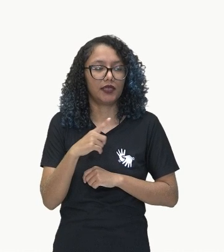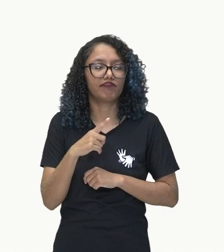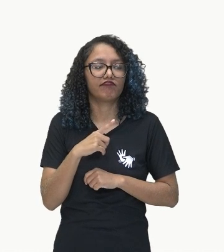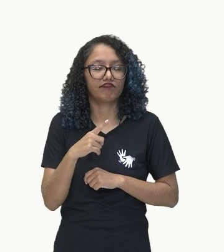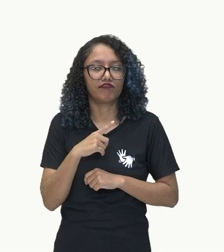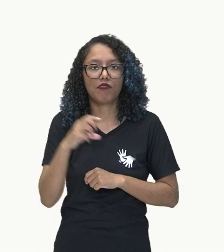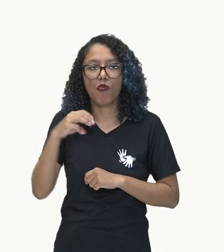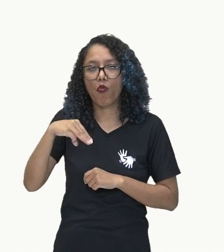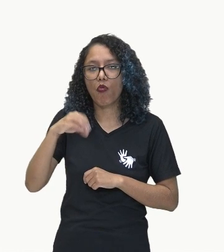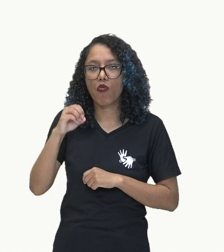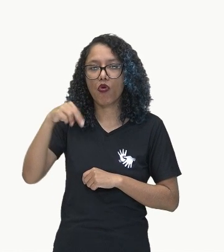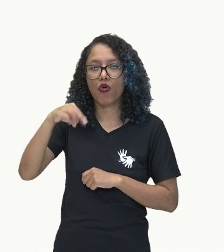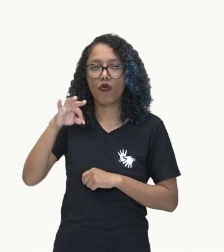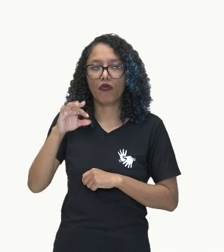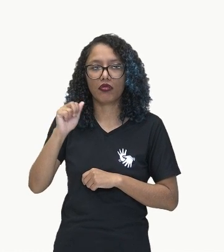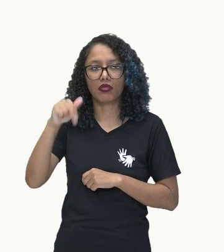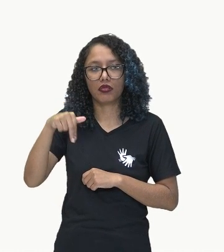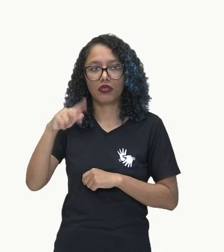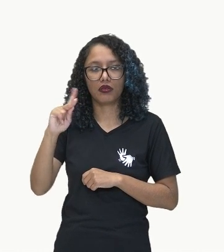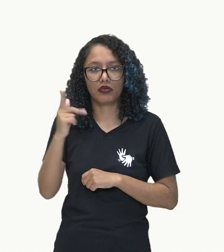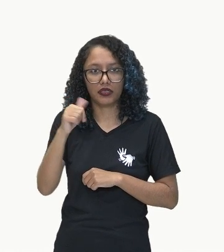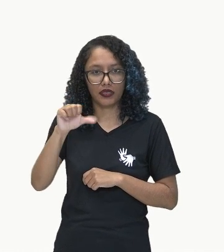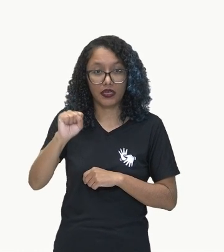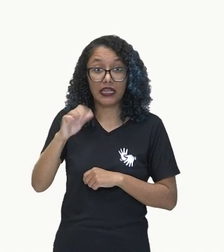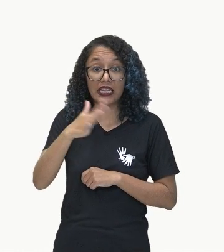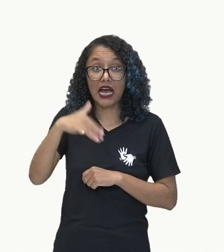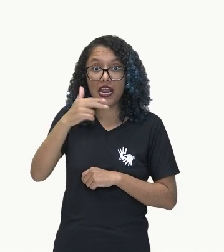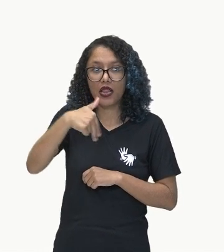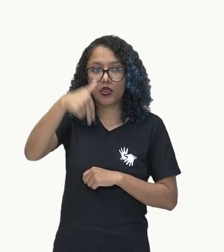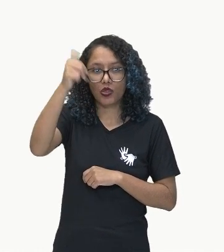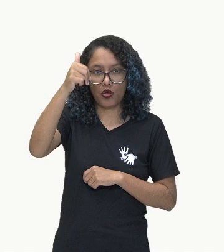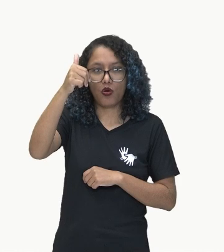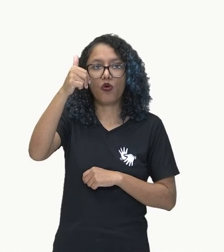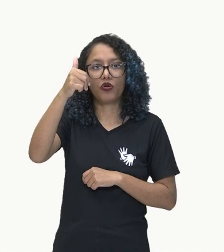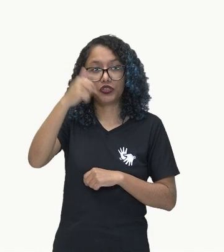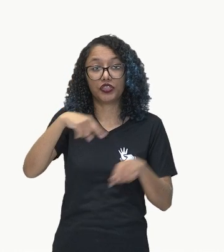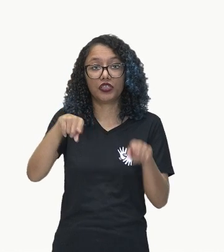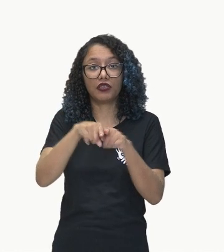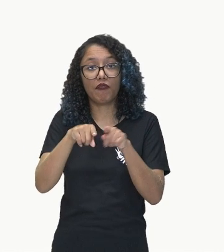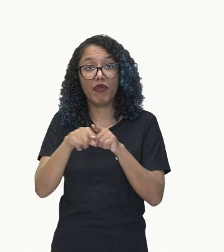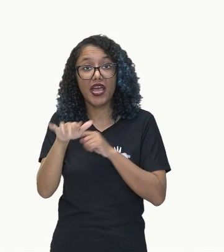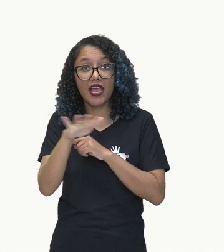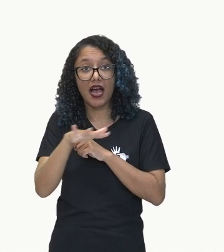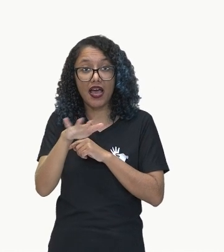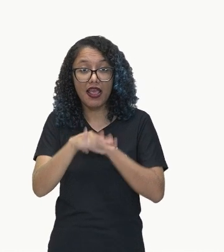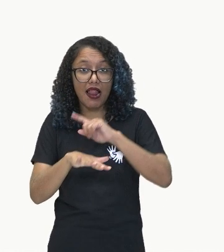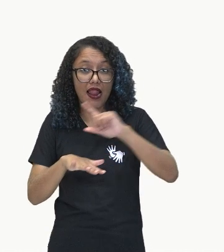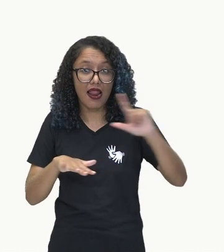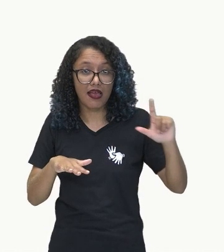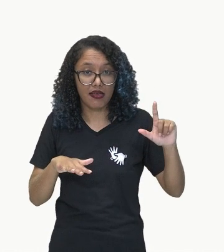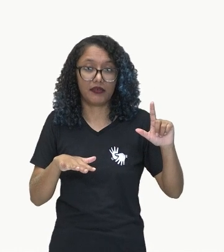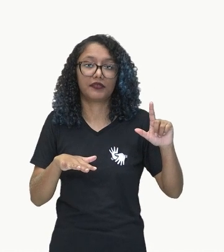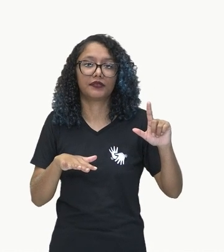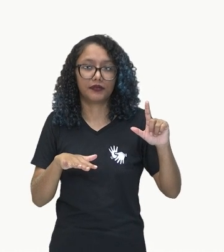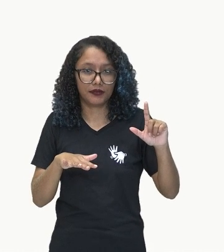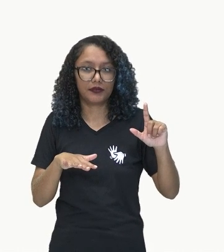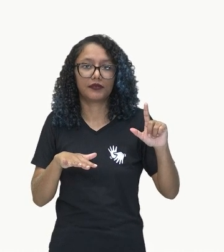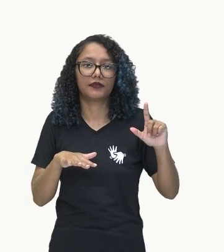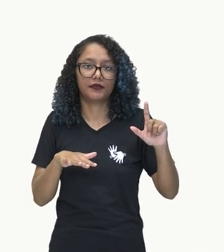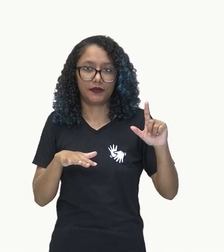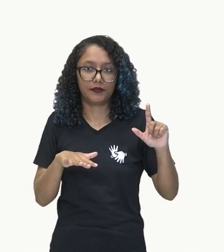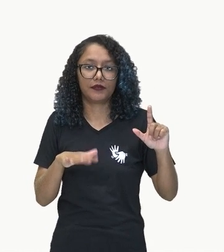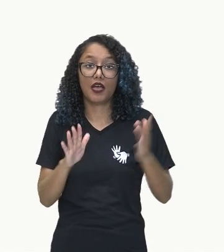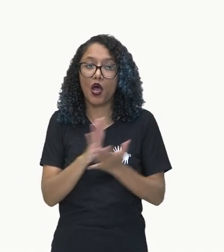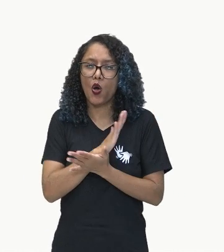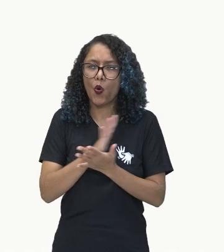montanhas na parte do extremo norte, né, e na porção leste, ok? Onde algumas porções